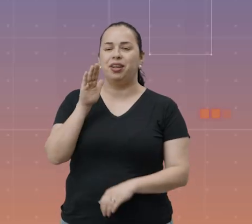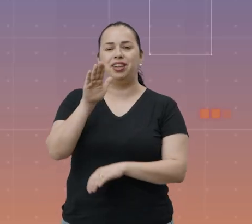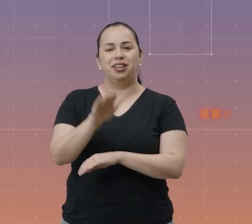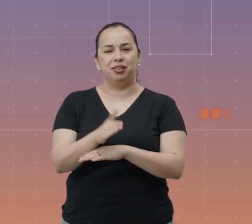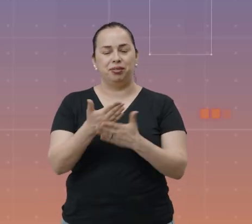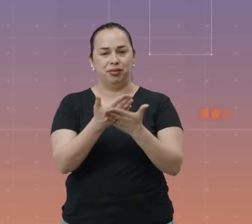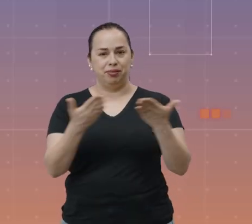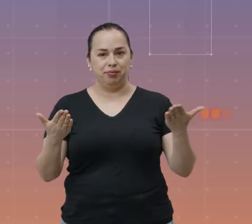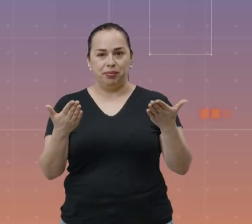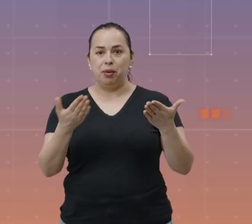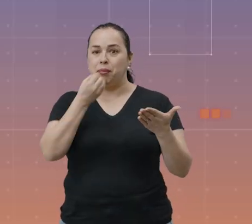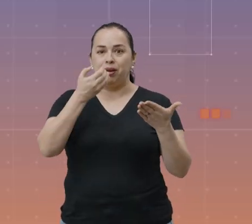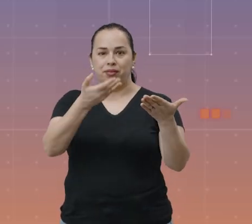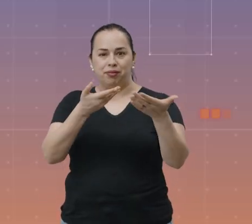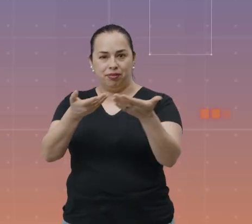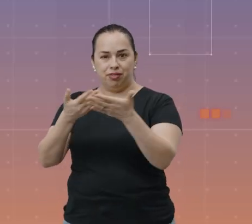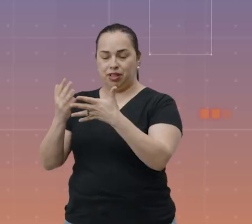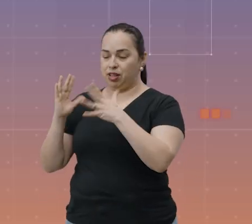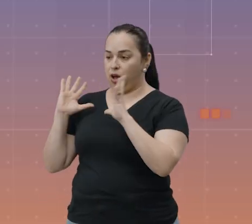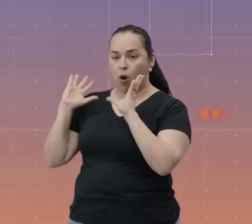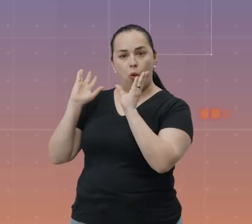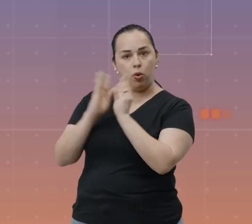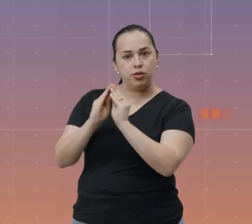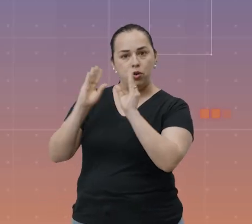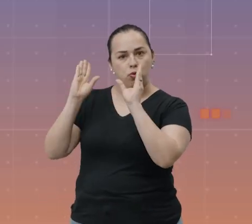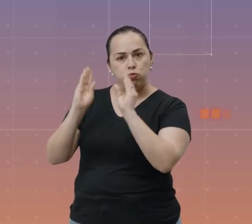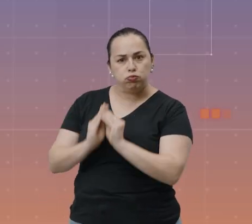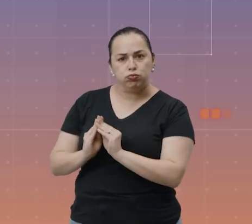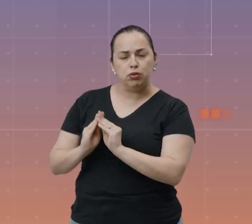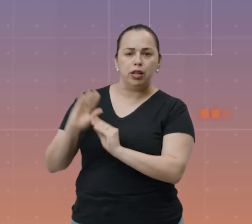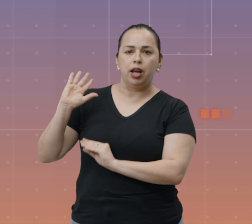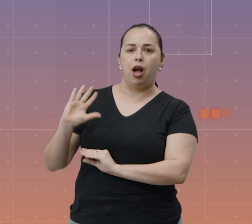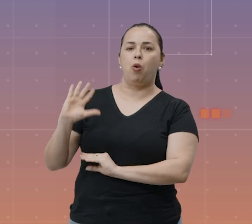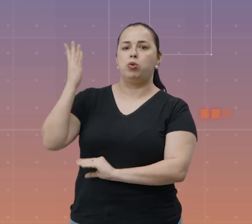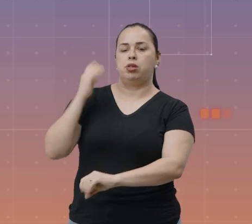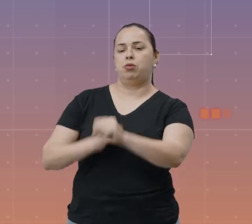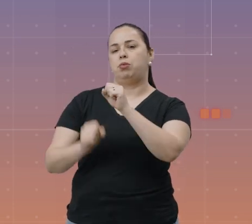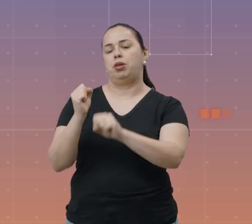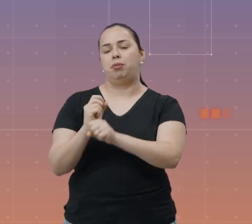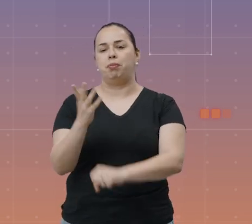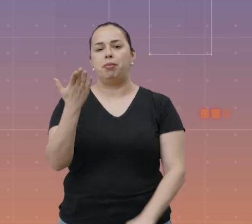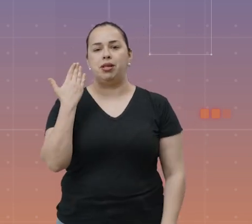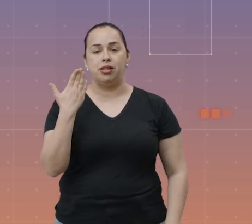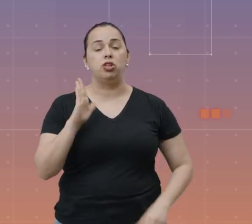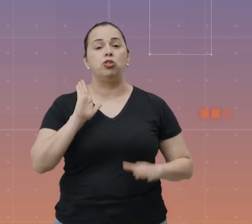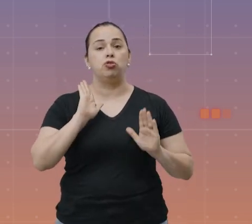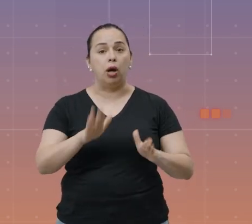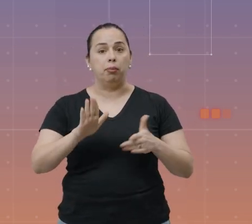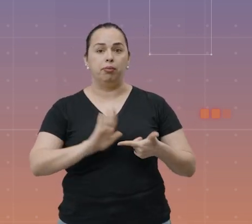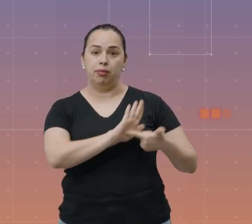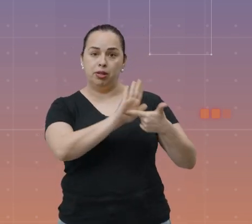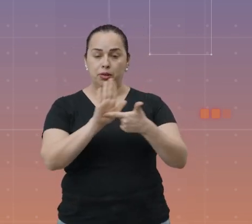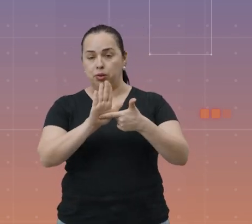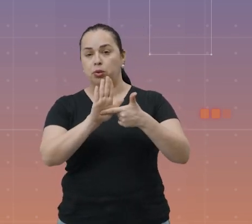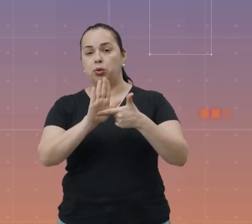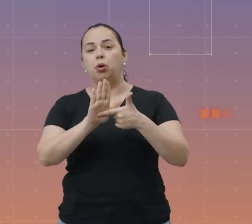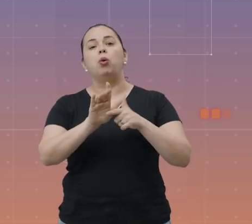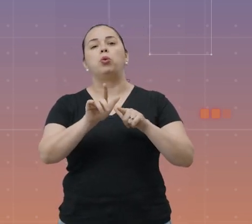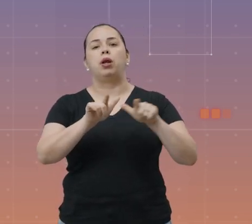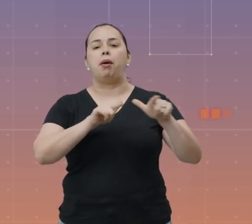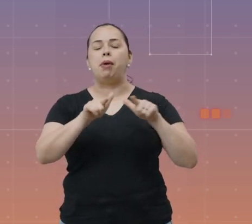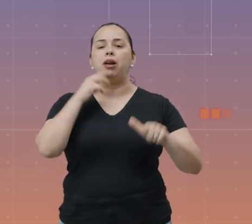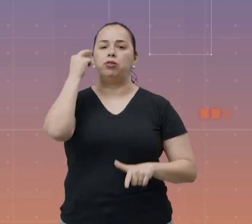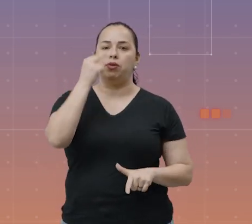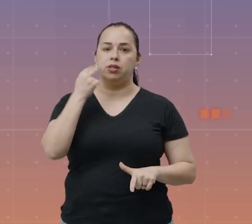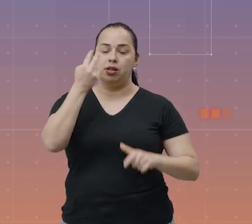Muito boa tarde para você, seja bem-vindo à nossa retrospectiva com os melhores momentos de 2024. Já mostramos para você o trabalho